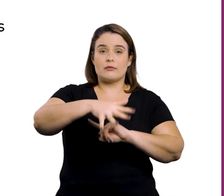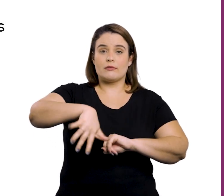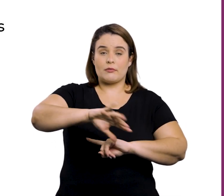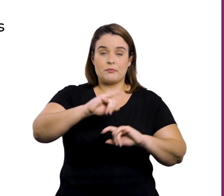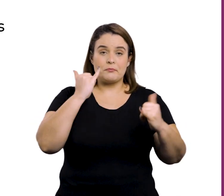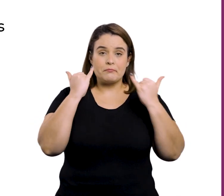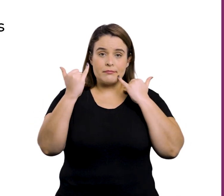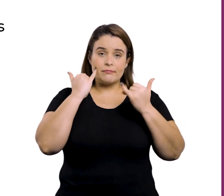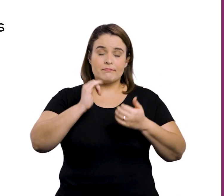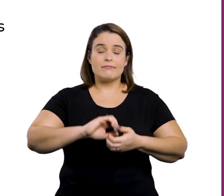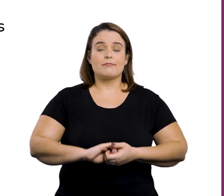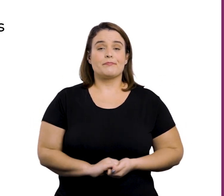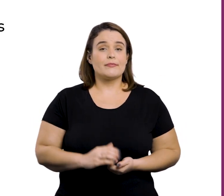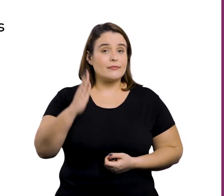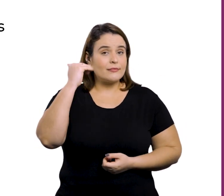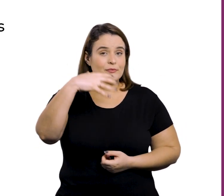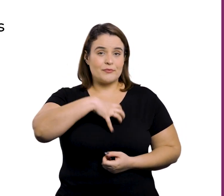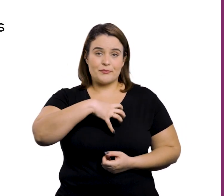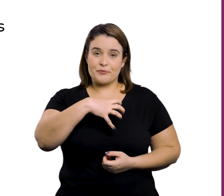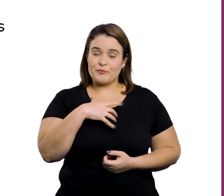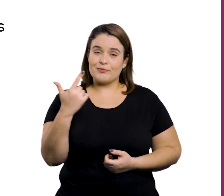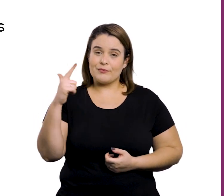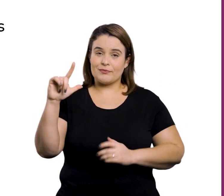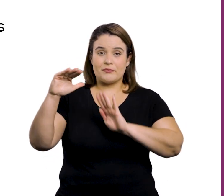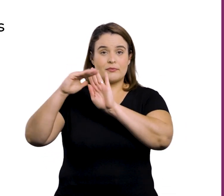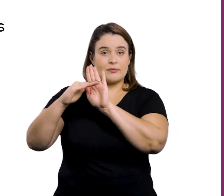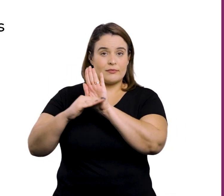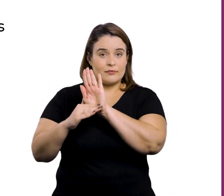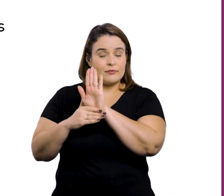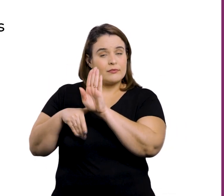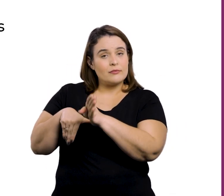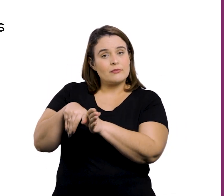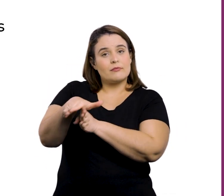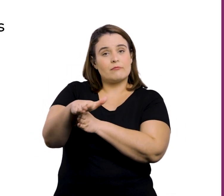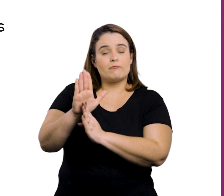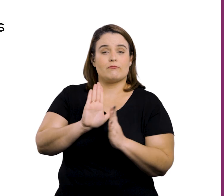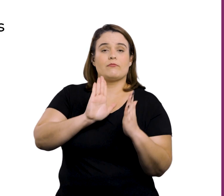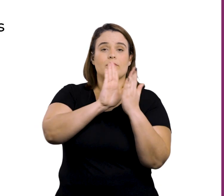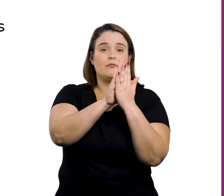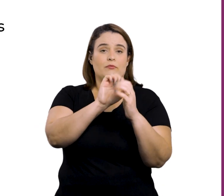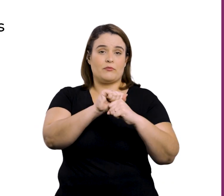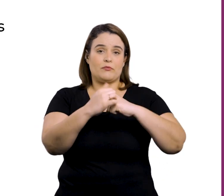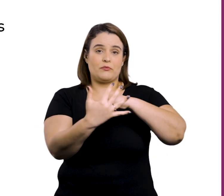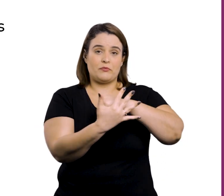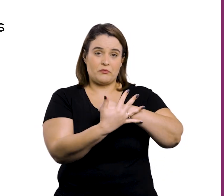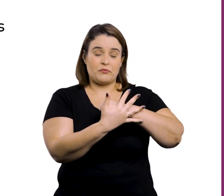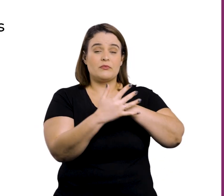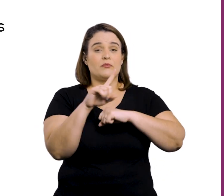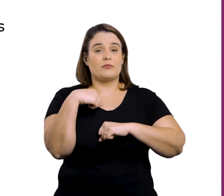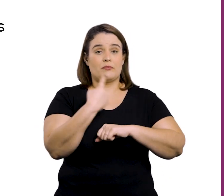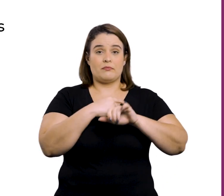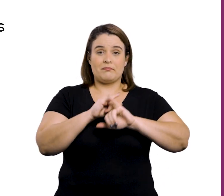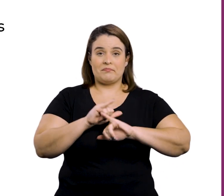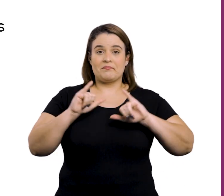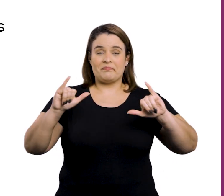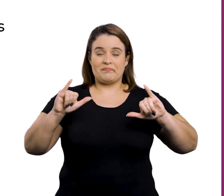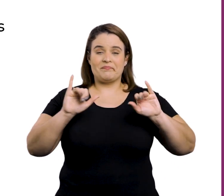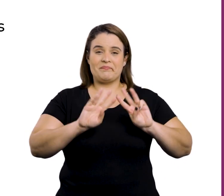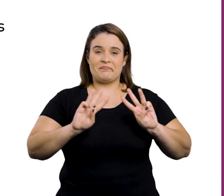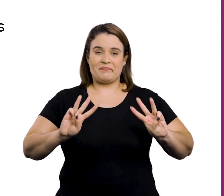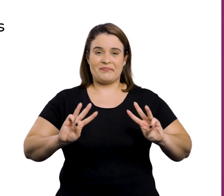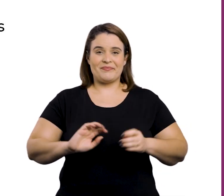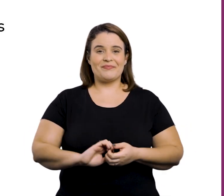Desenvolvimento da Sociedade da Informação. Saiba sobre as alternativas nos guias sobre enfrentamento à Covid-19,